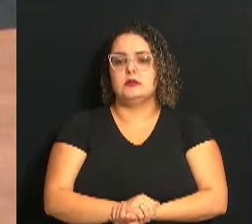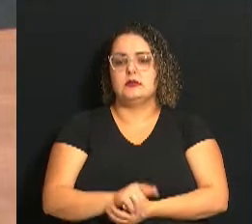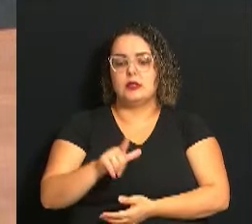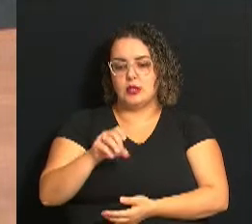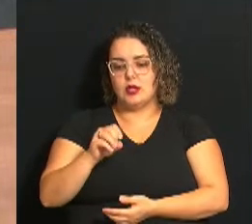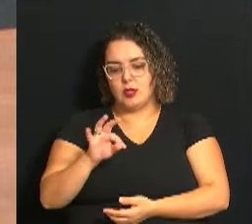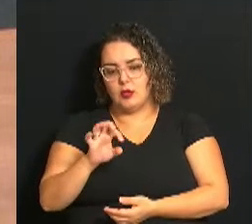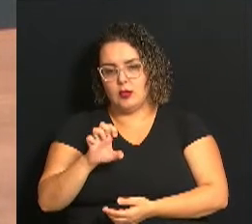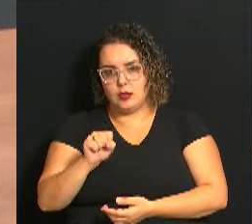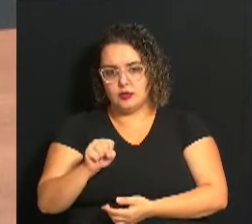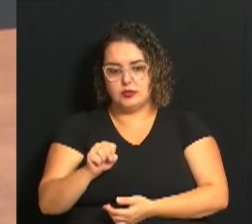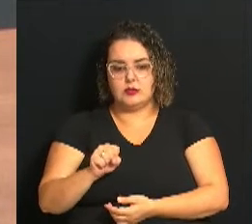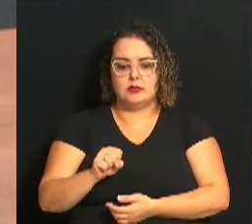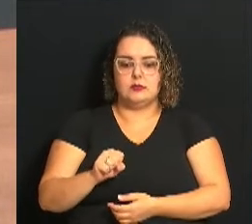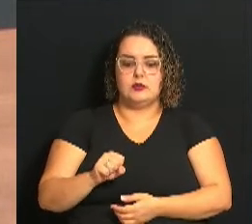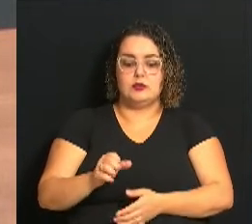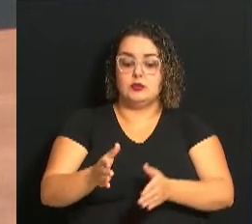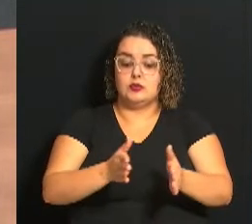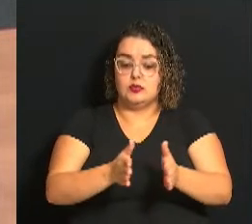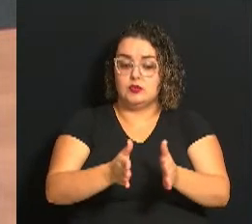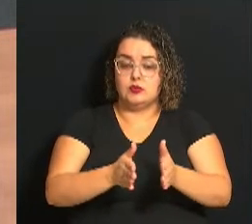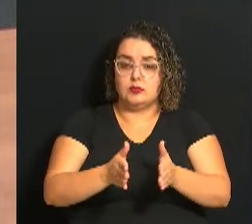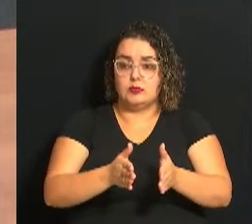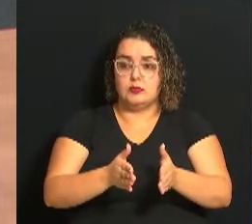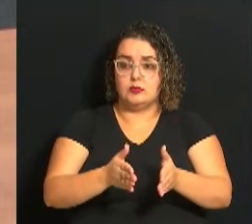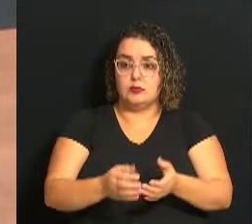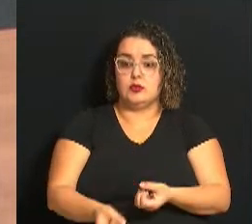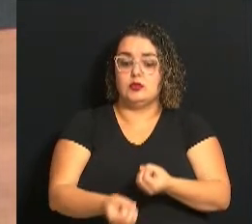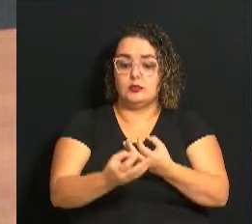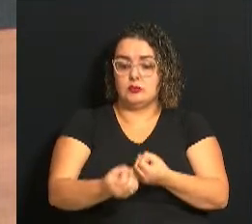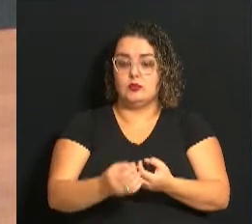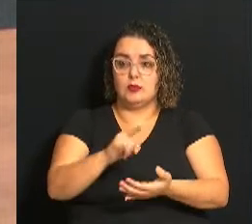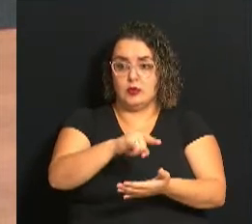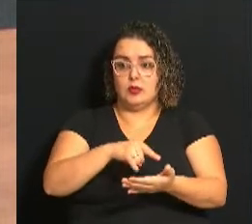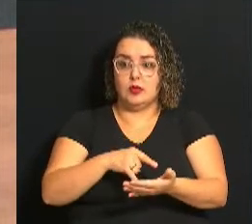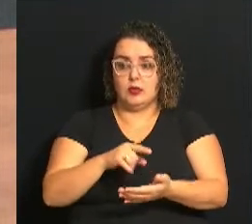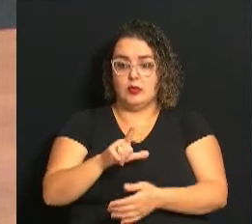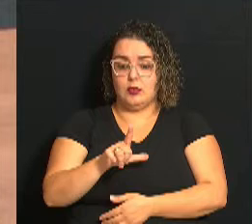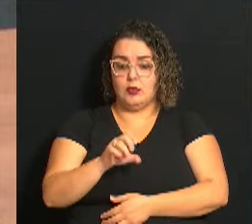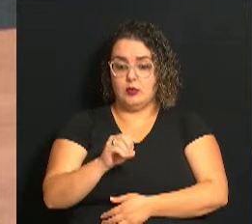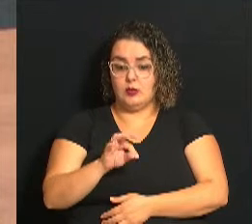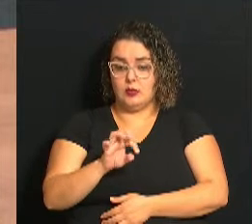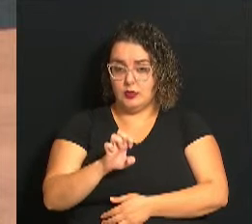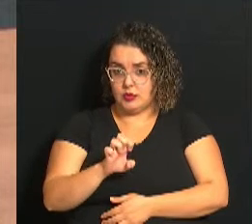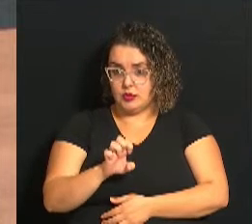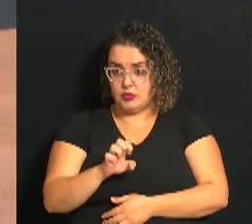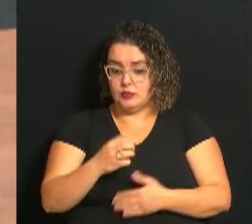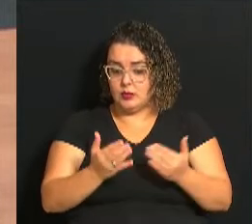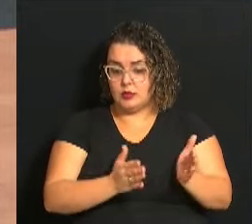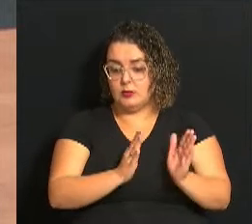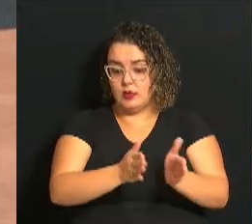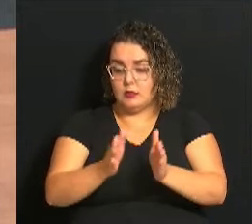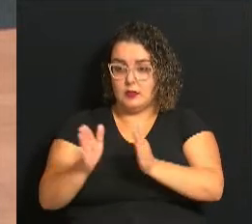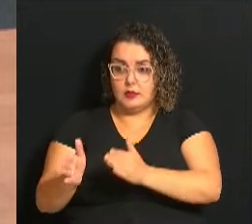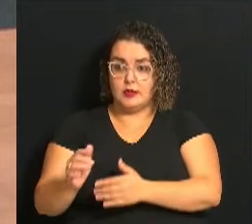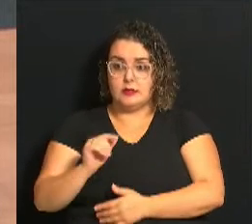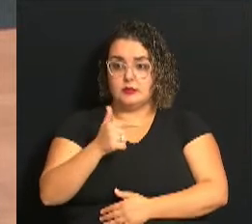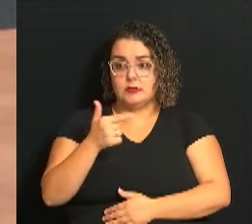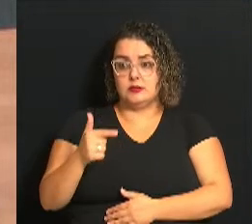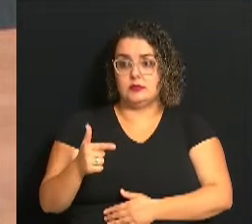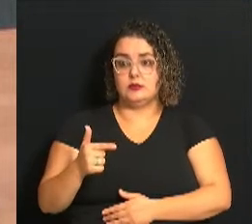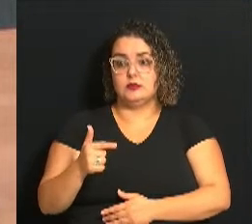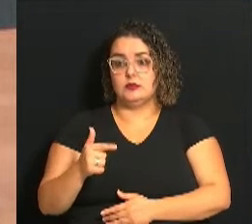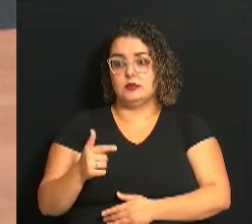um processo que resulta numa ficha informativa, que é o lote. Então, nós não temos realmente condições de colocar todas